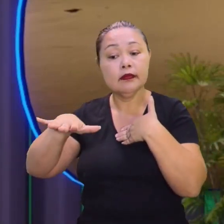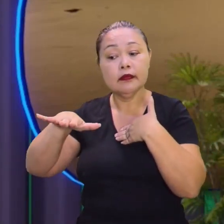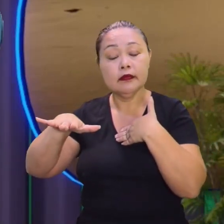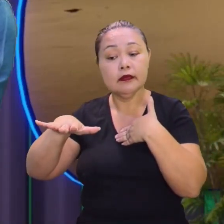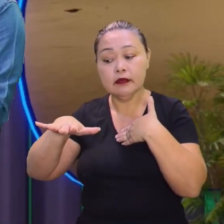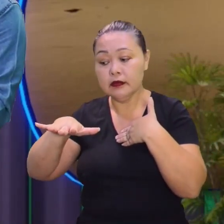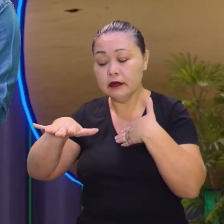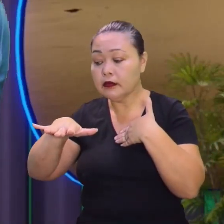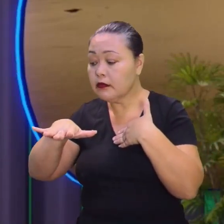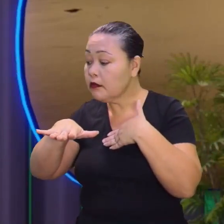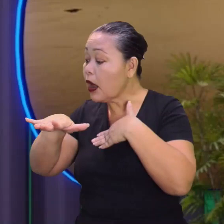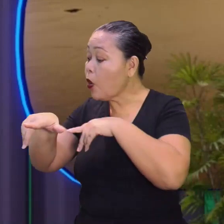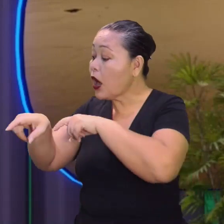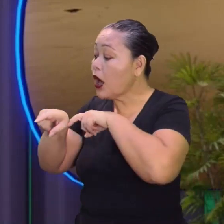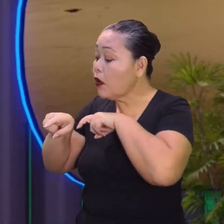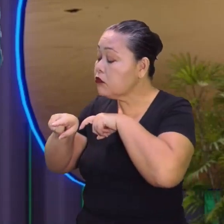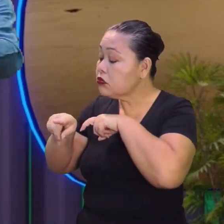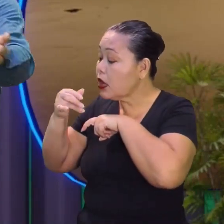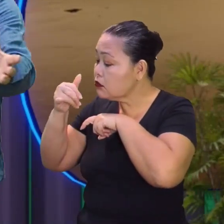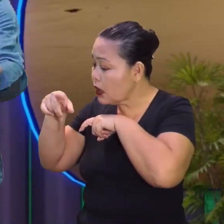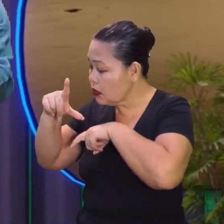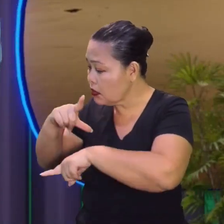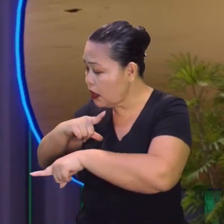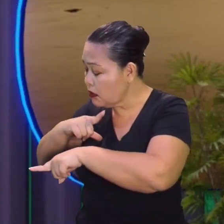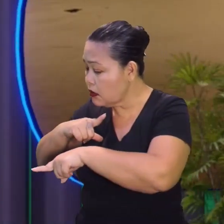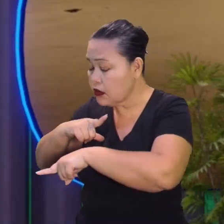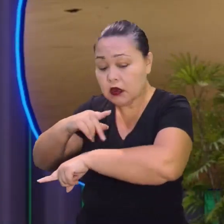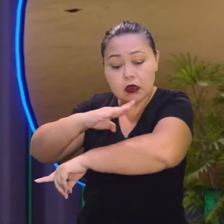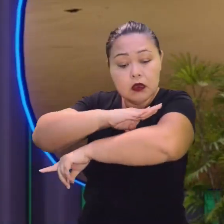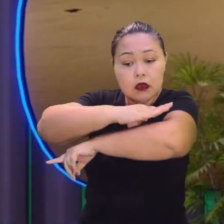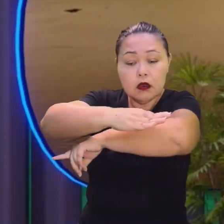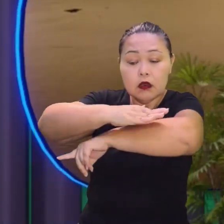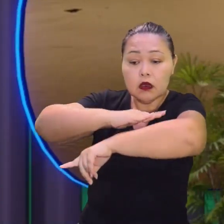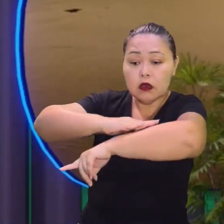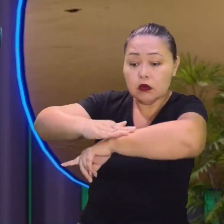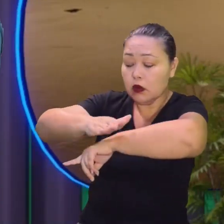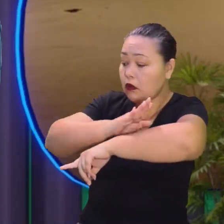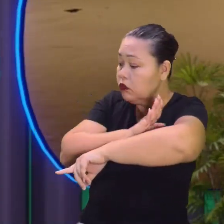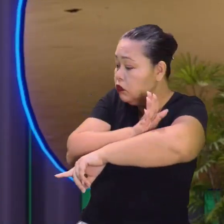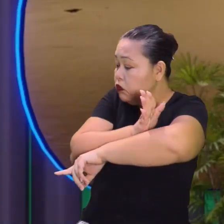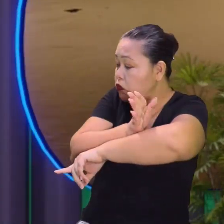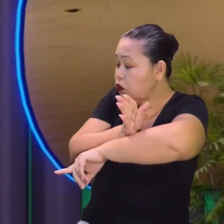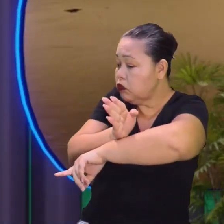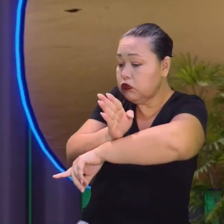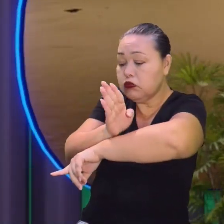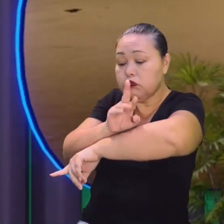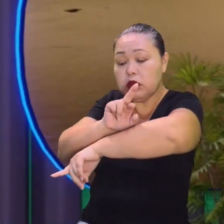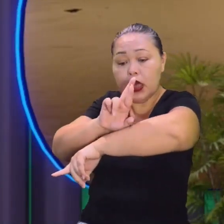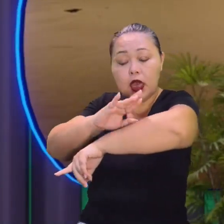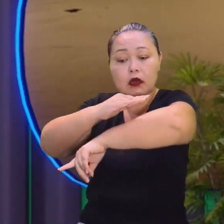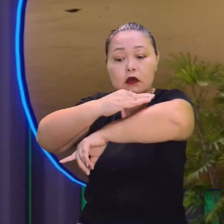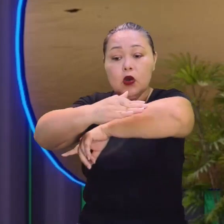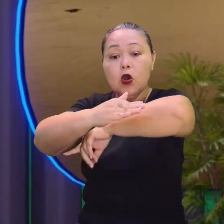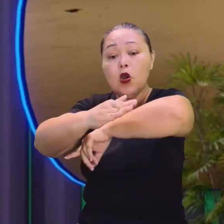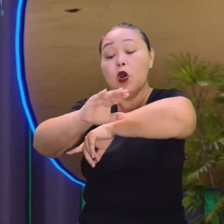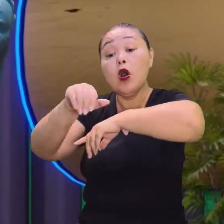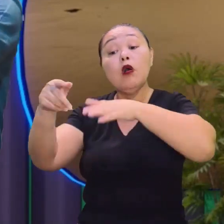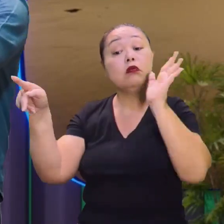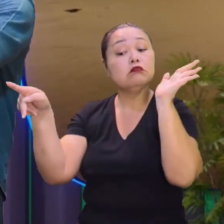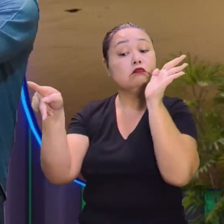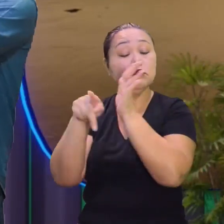elétrica para o campo e estradas com acesso a BR pavimentada ou